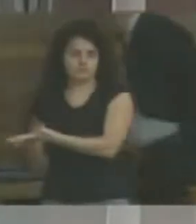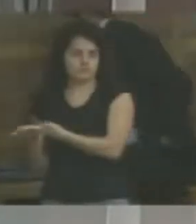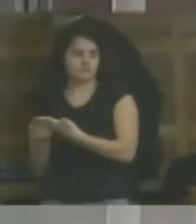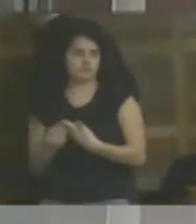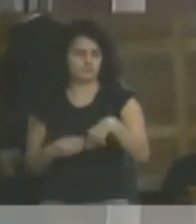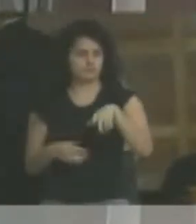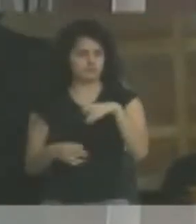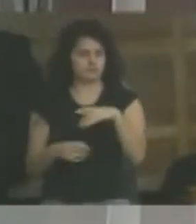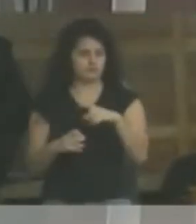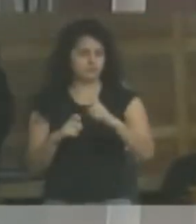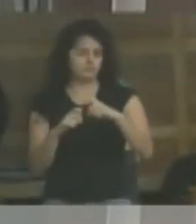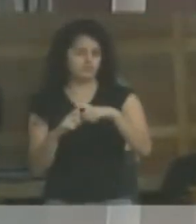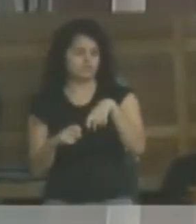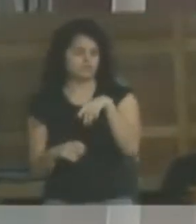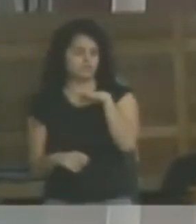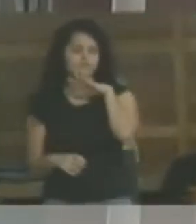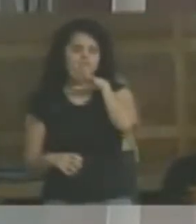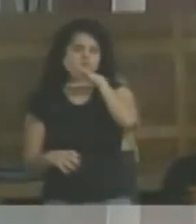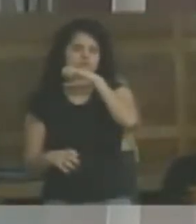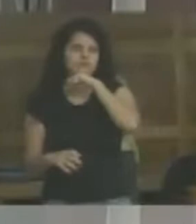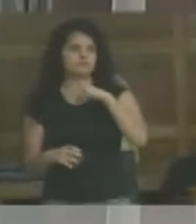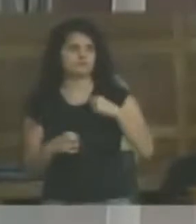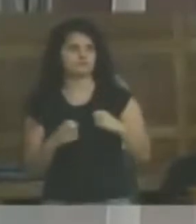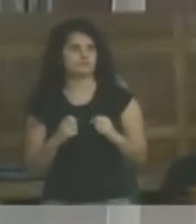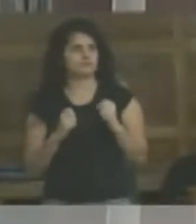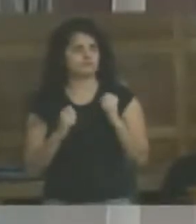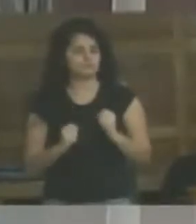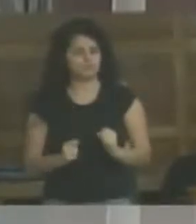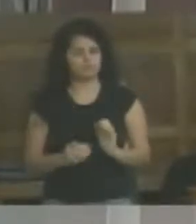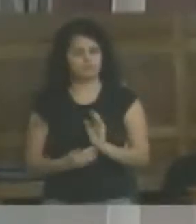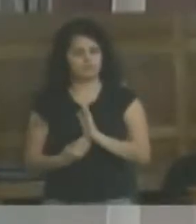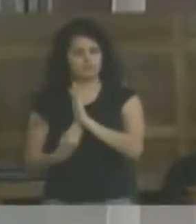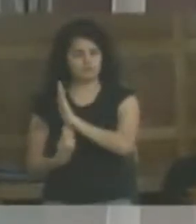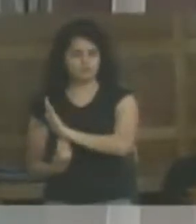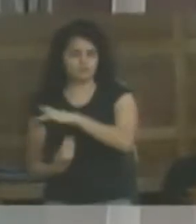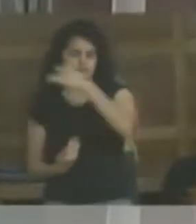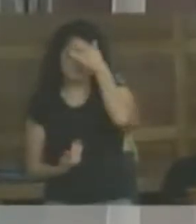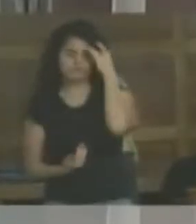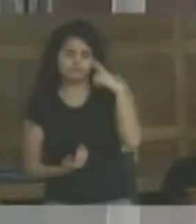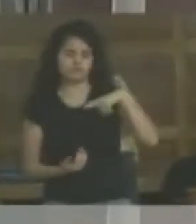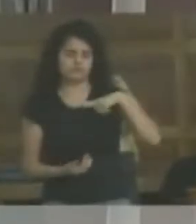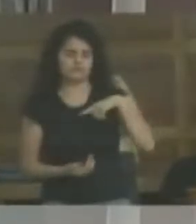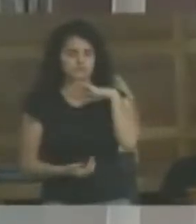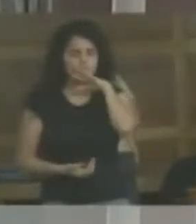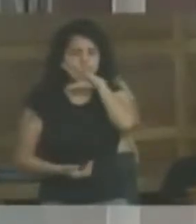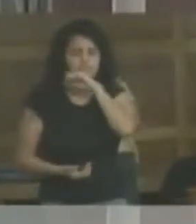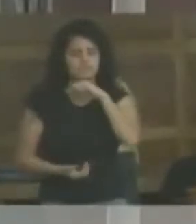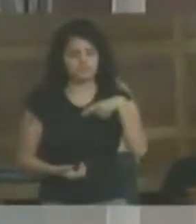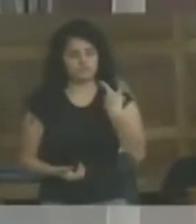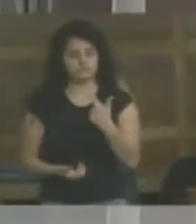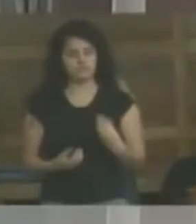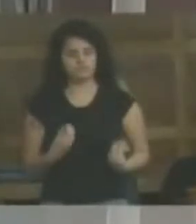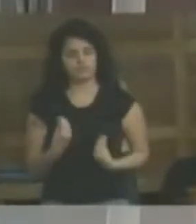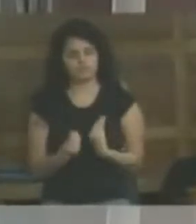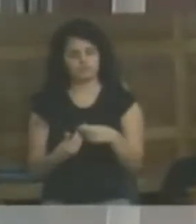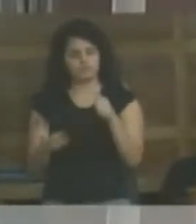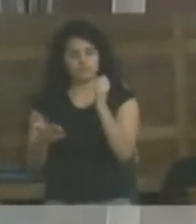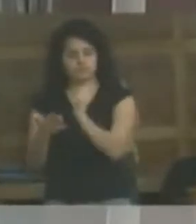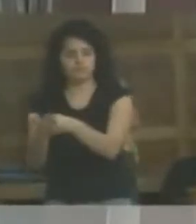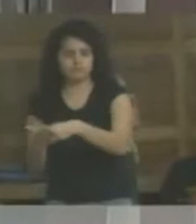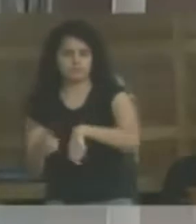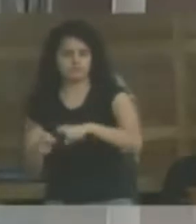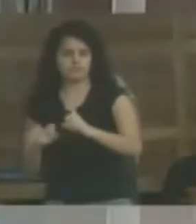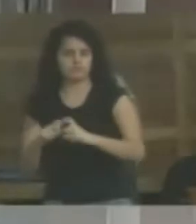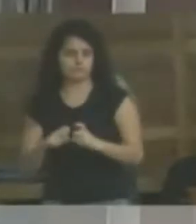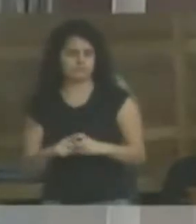veterinários concursados, que viessem poder atender essas pessoas que têm os seus animais, as pessoas que não têm condições financeiras de pagar um veterinário,